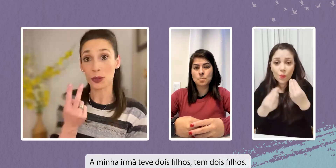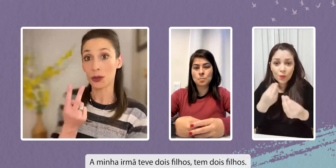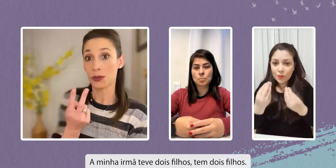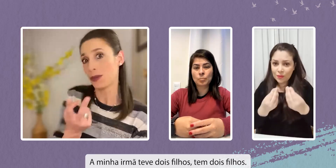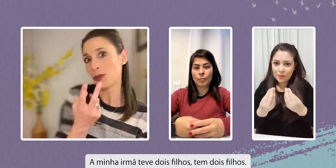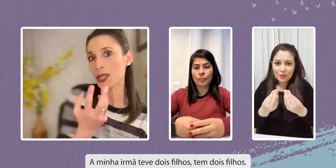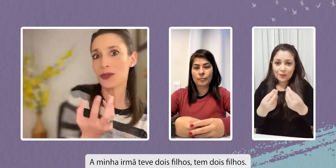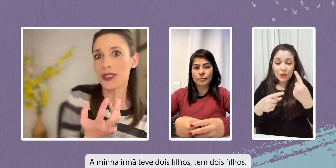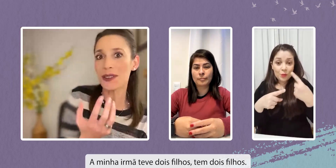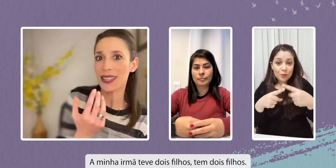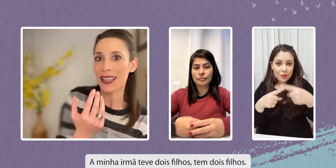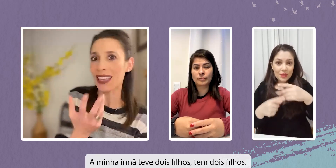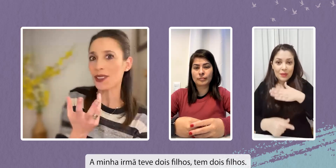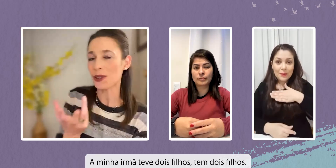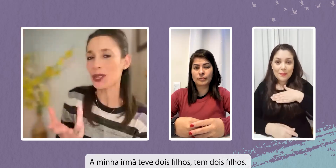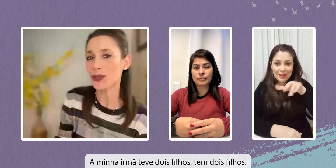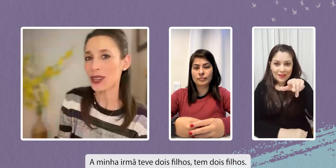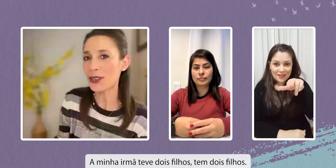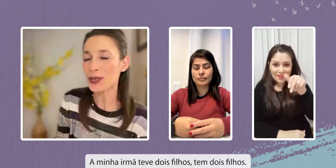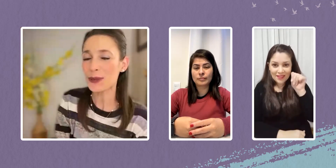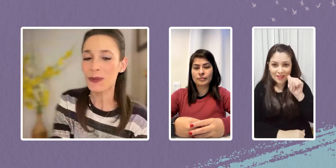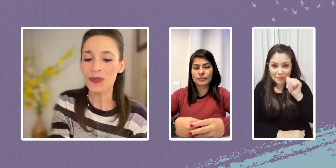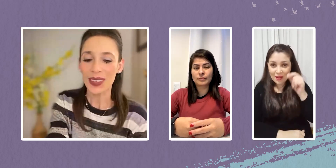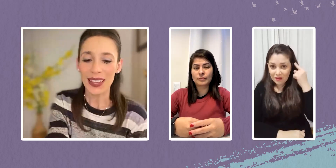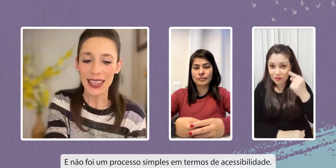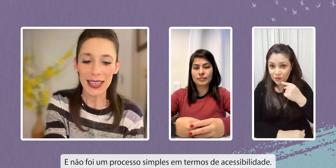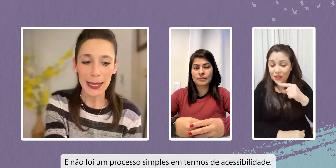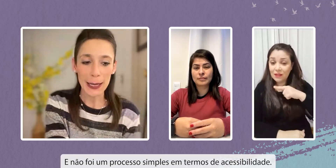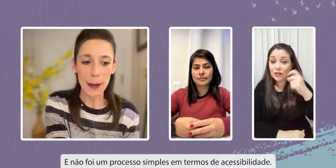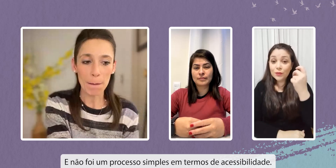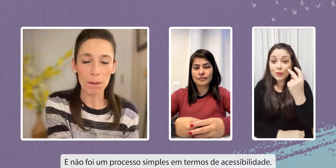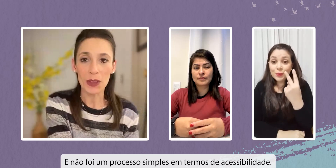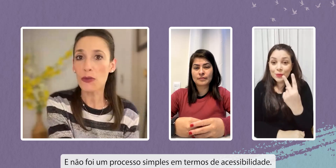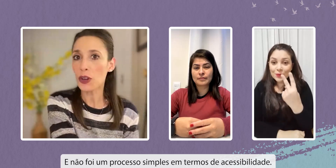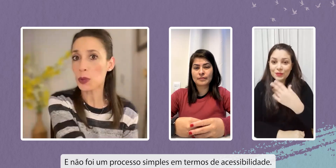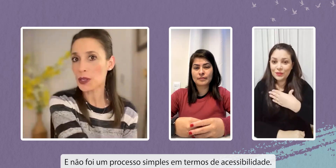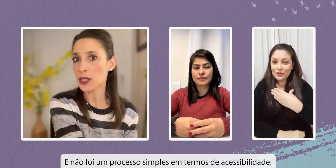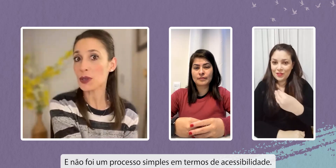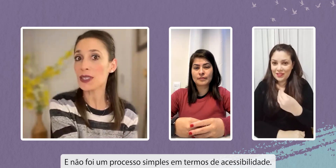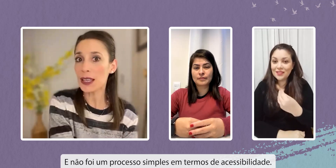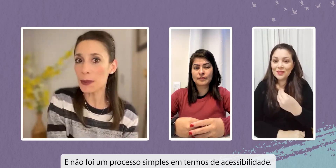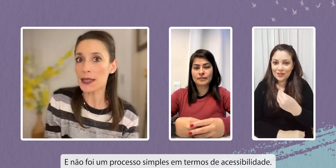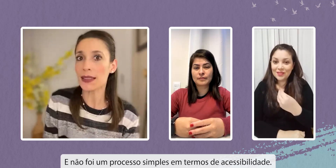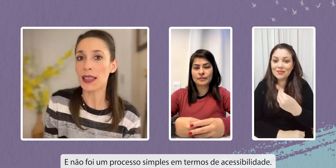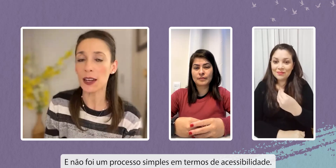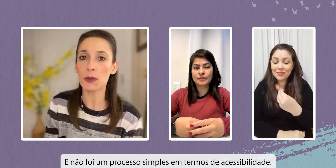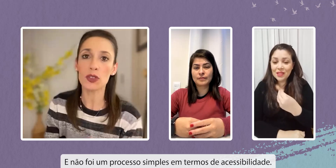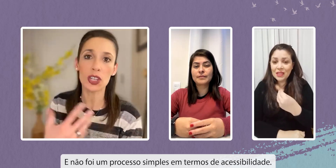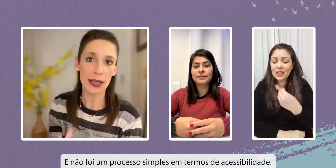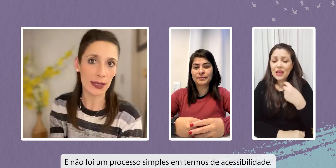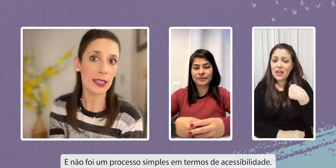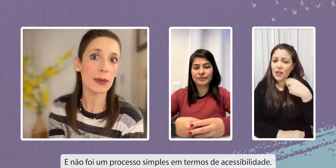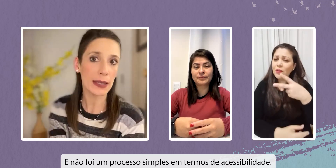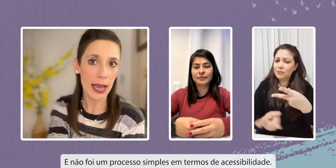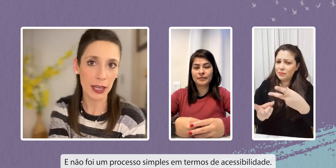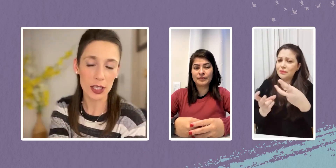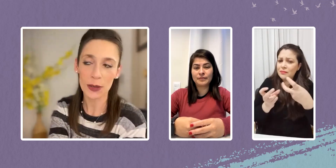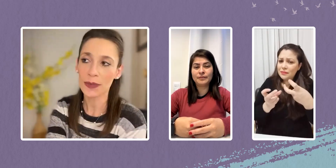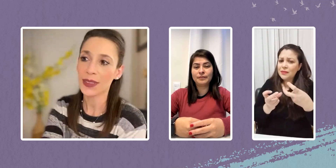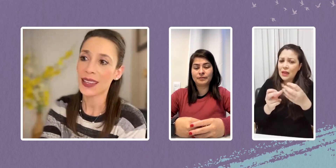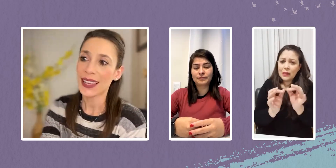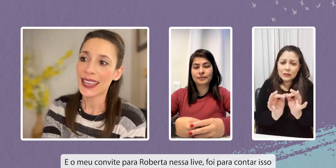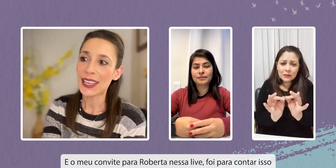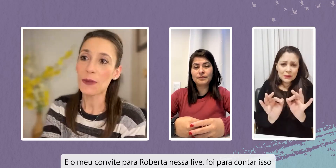teve dois filhos, né, tem dois filhos, e não foi um processo simples em termos de